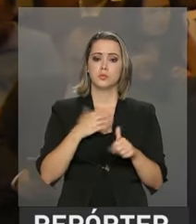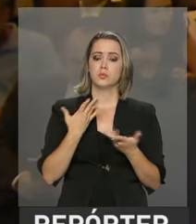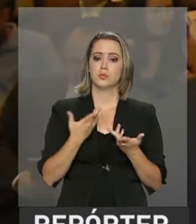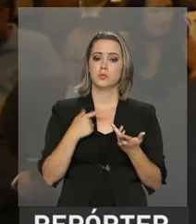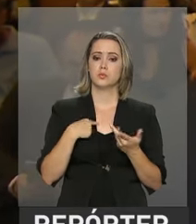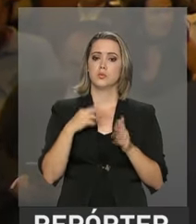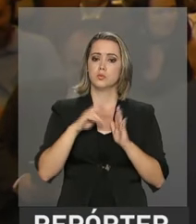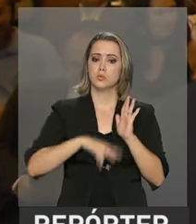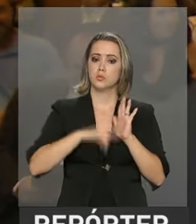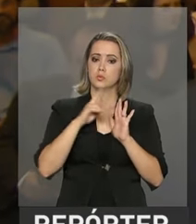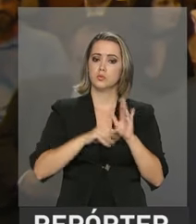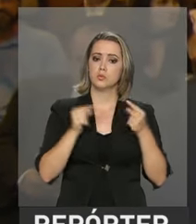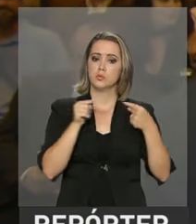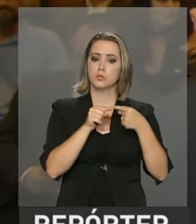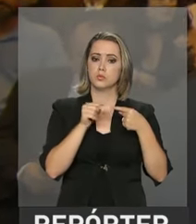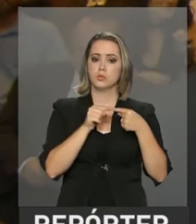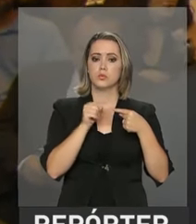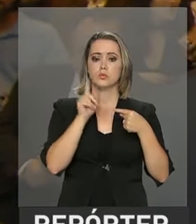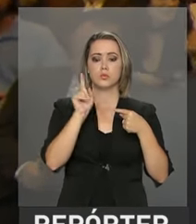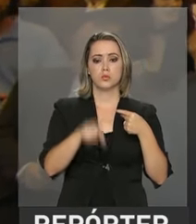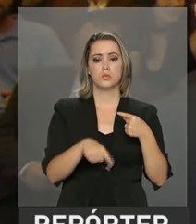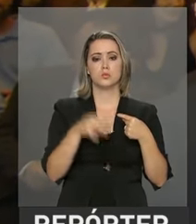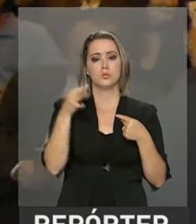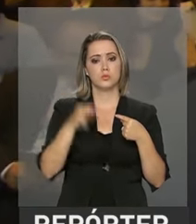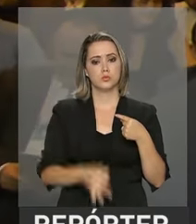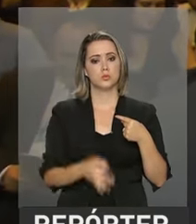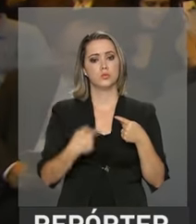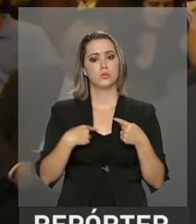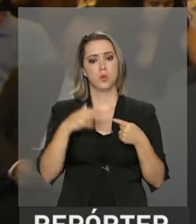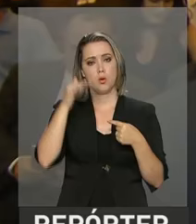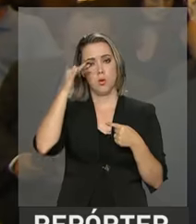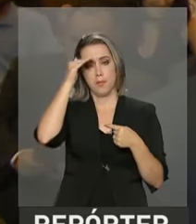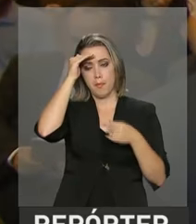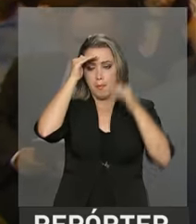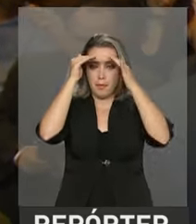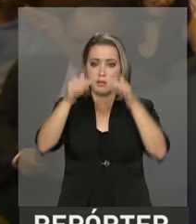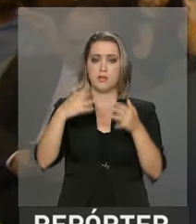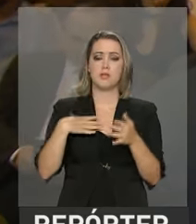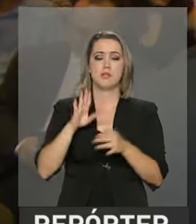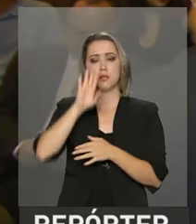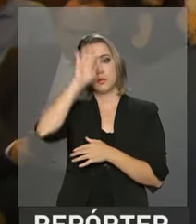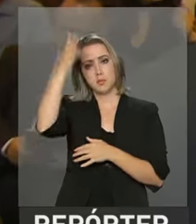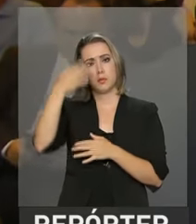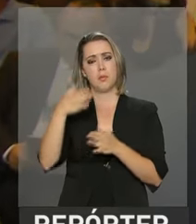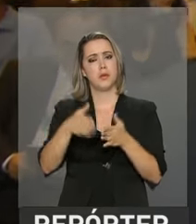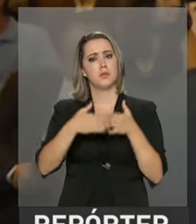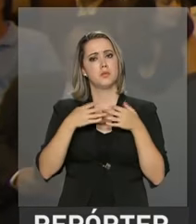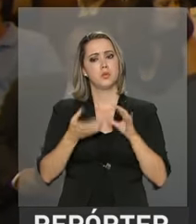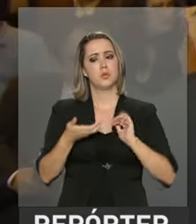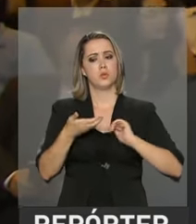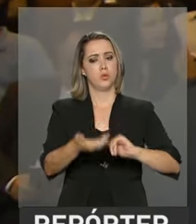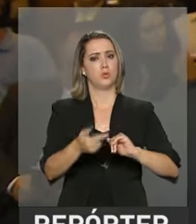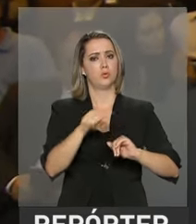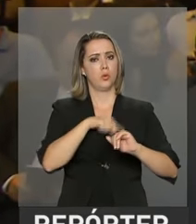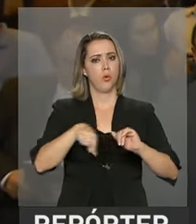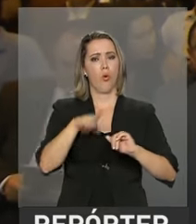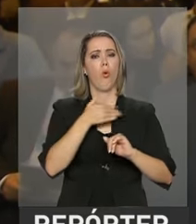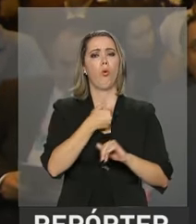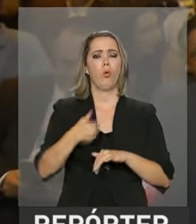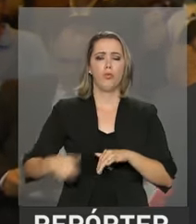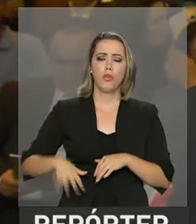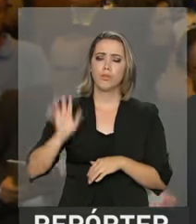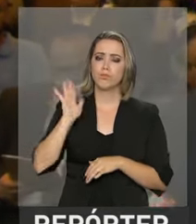pelo relatório objetivo exatamente é atender às principais demandas do congresso nacional foram atendidas o governo fez um grande